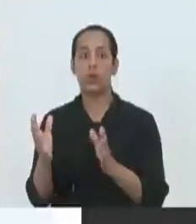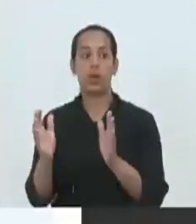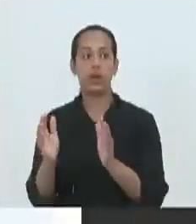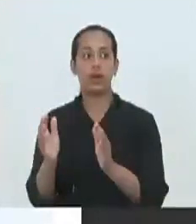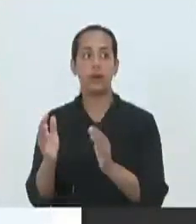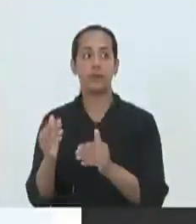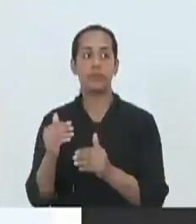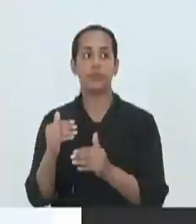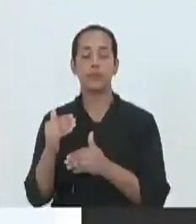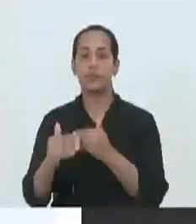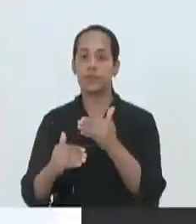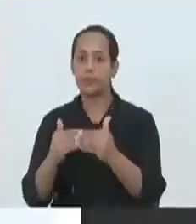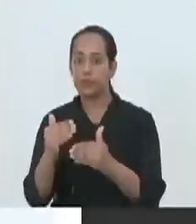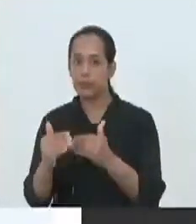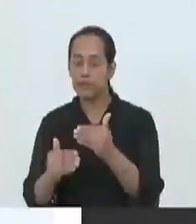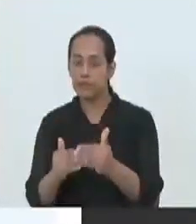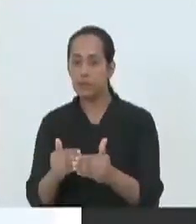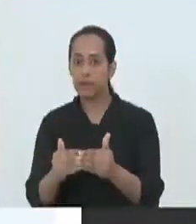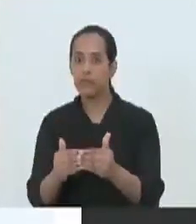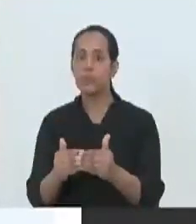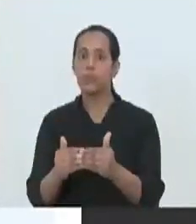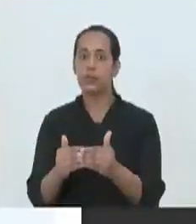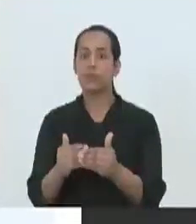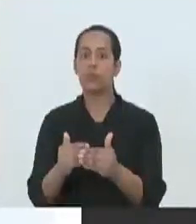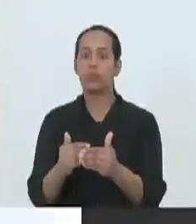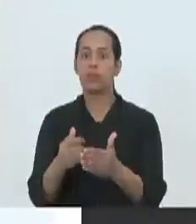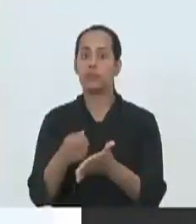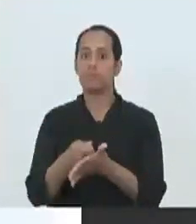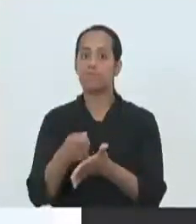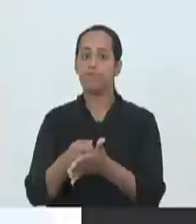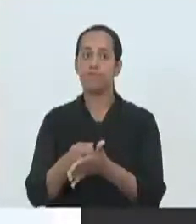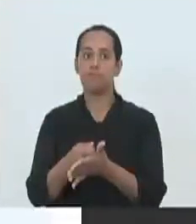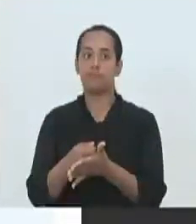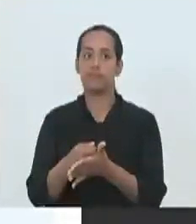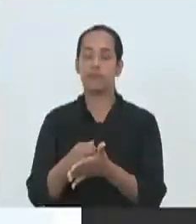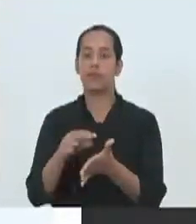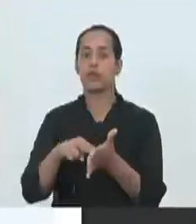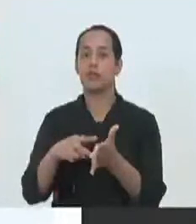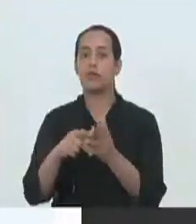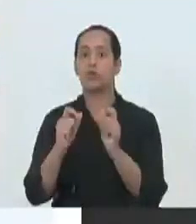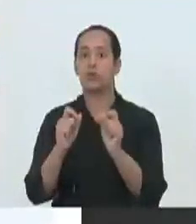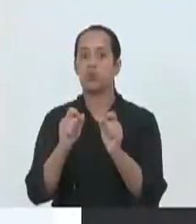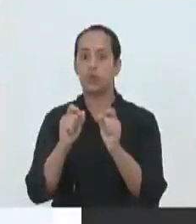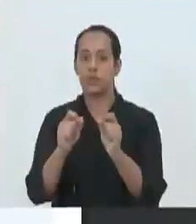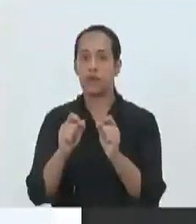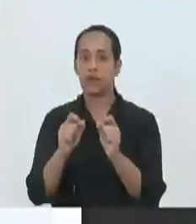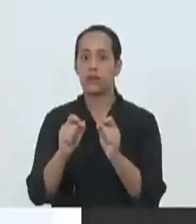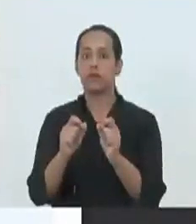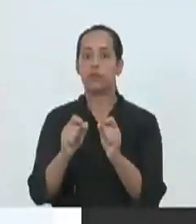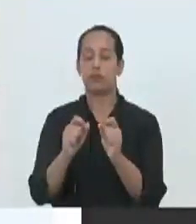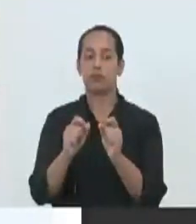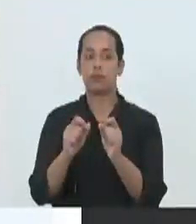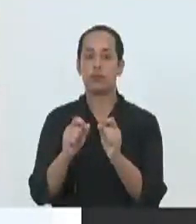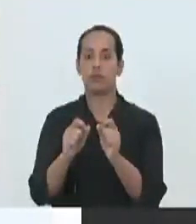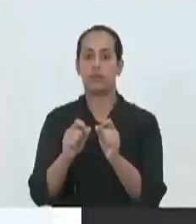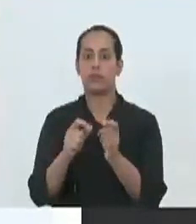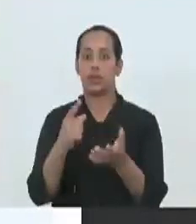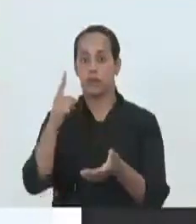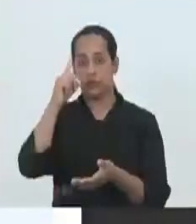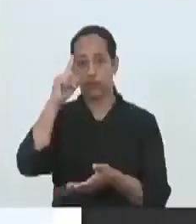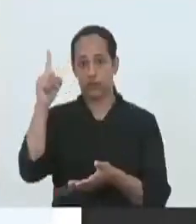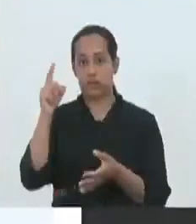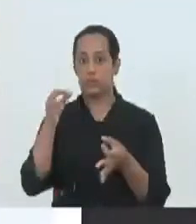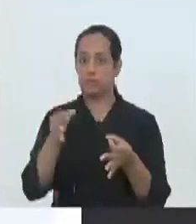exigíveis o que que é isso a medida que vão vencendo se esse ano vão vencer 90 milhões do que eu tenho que pagar